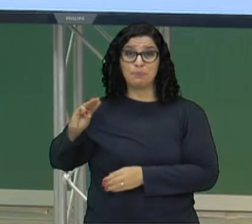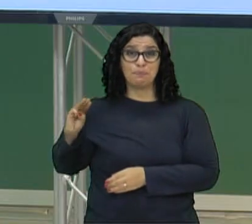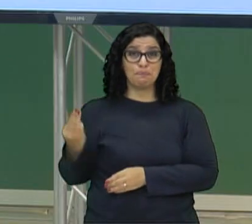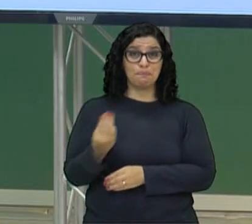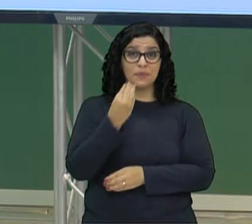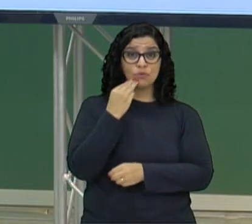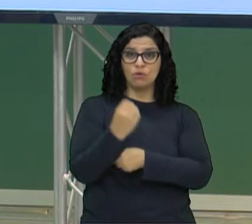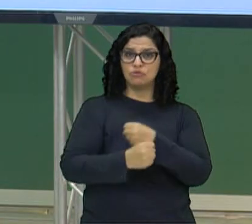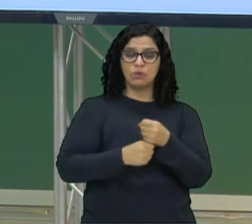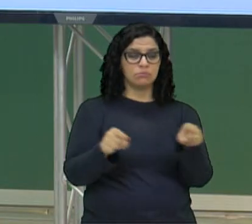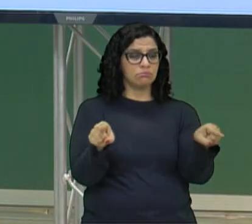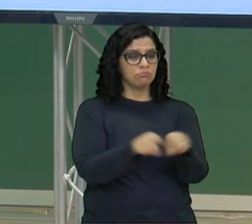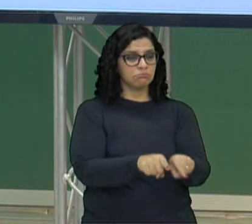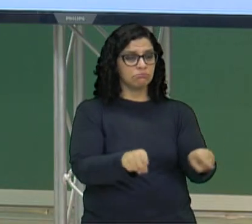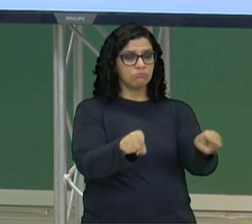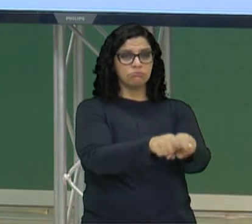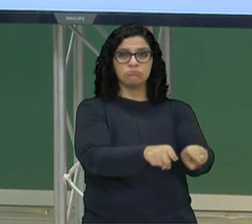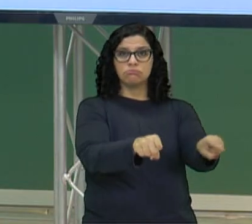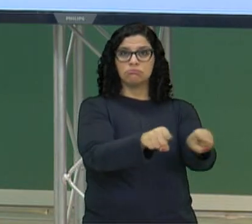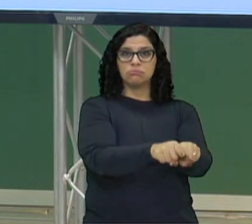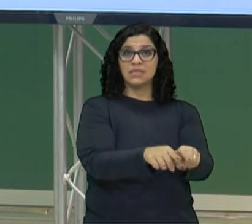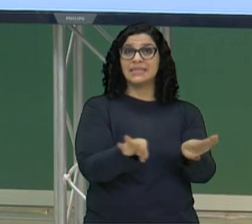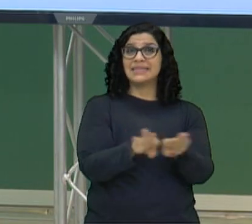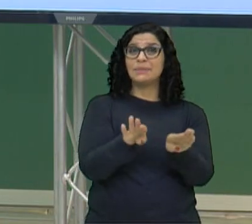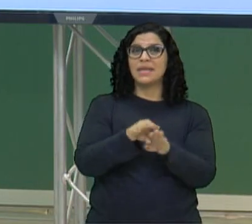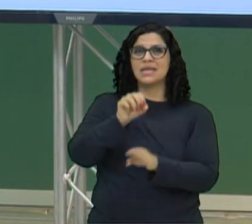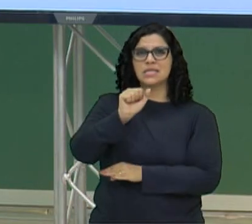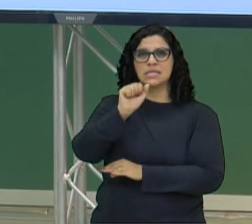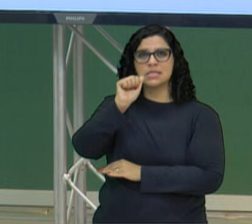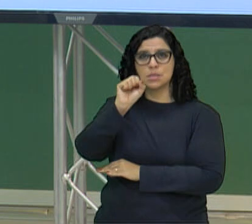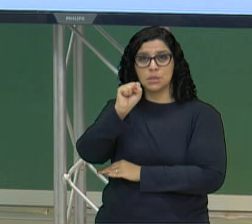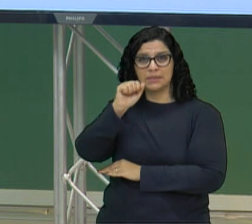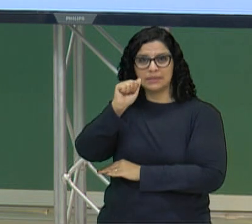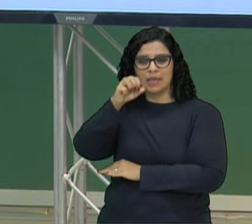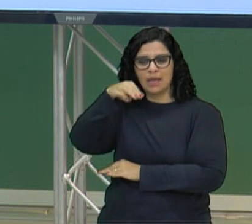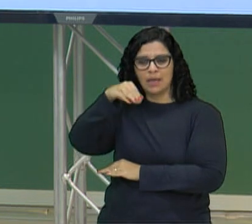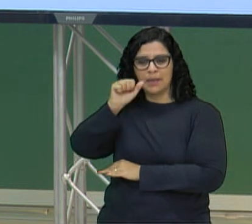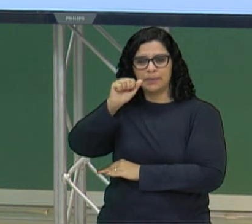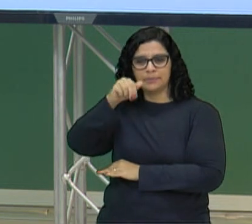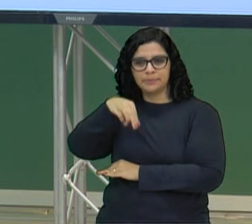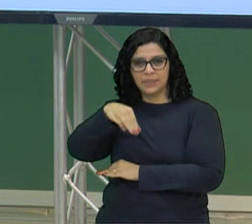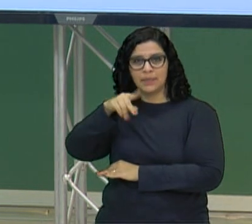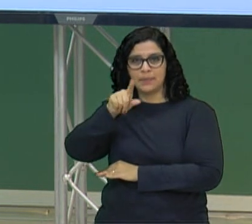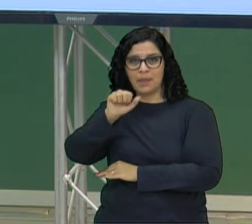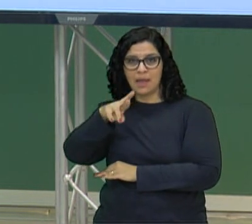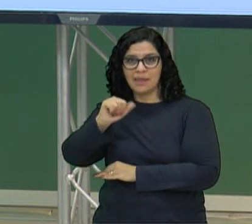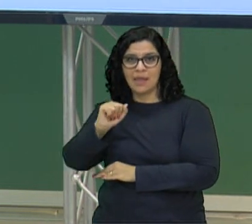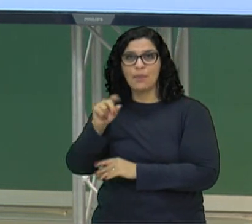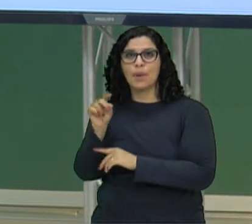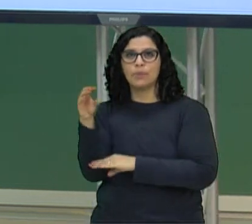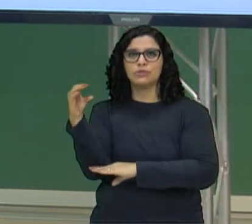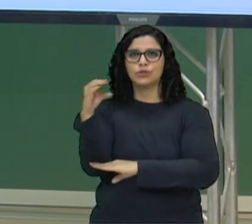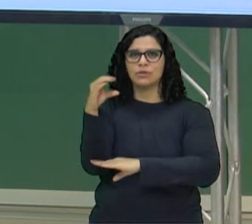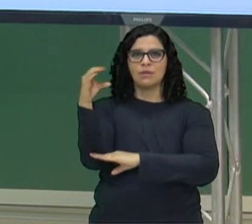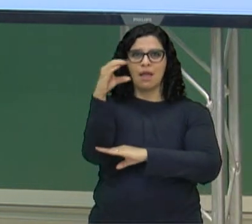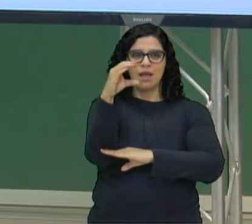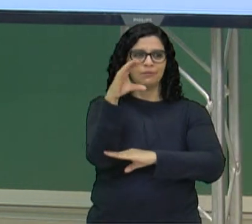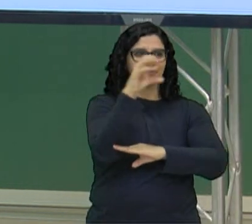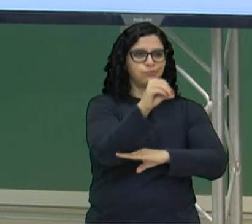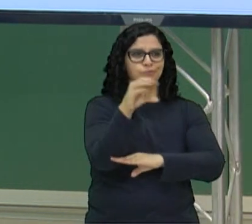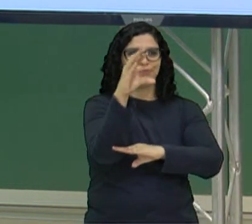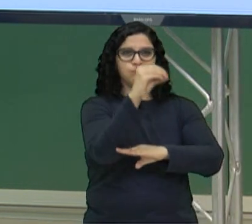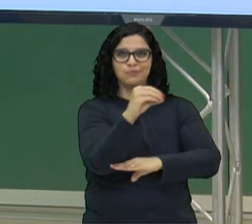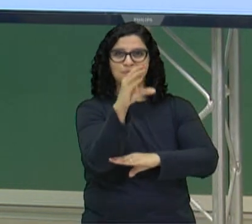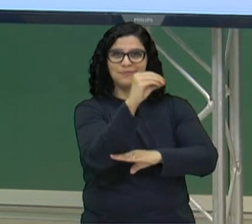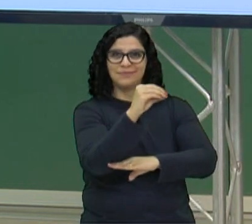anos. Samambaias eram um alimento de dinossauro. Os dinossauros herbívoros se alimentavam de samambaias. Não tinha laranja para eles